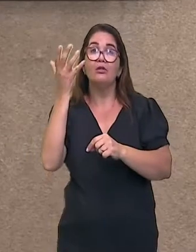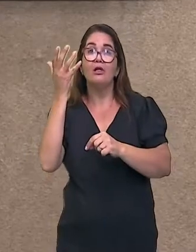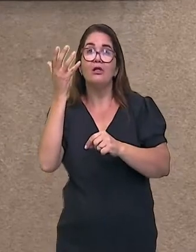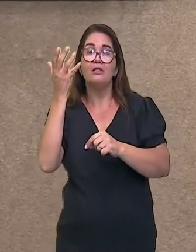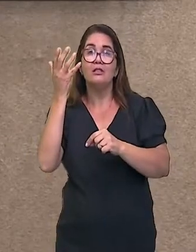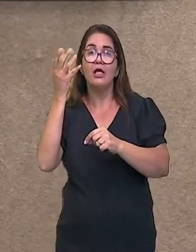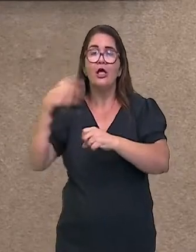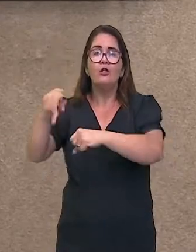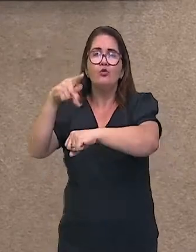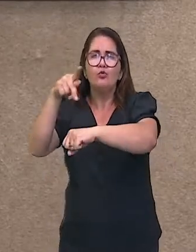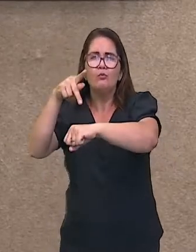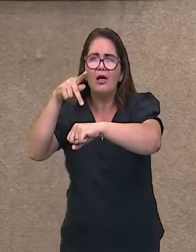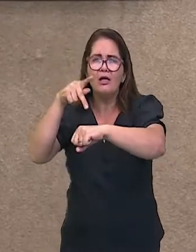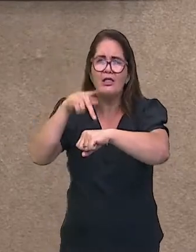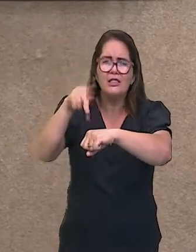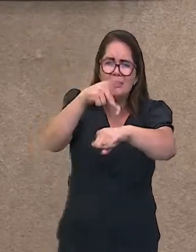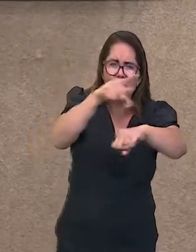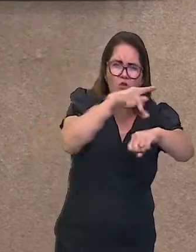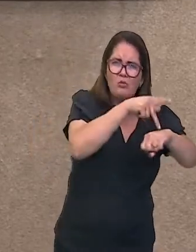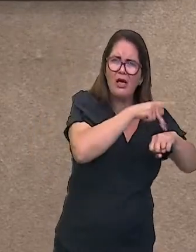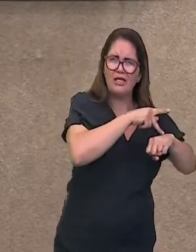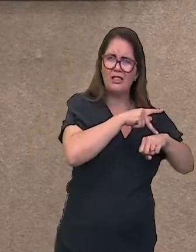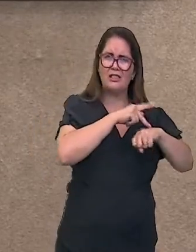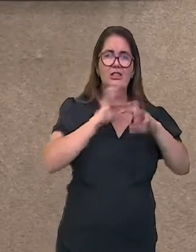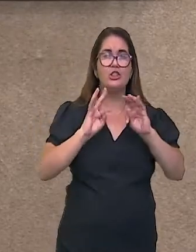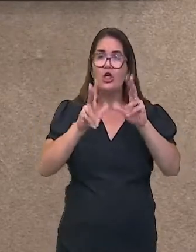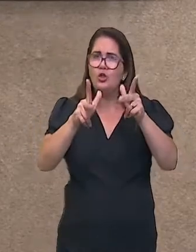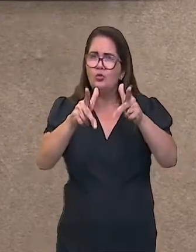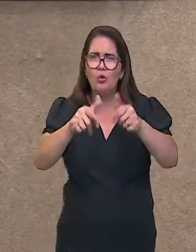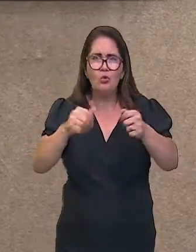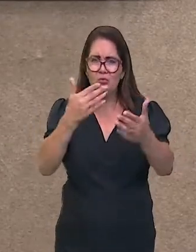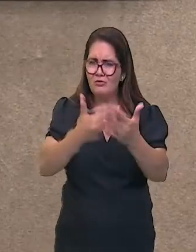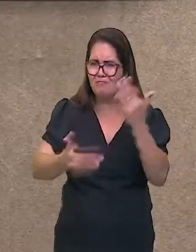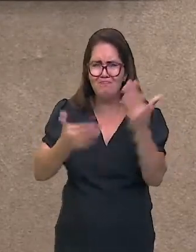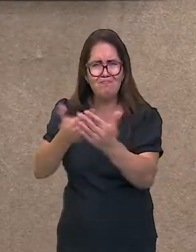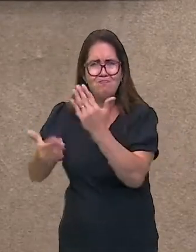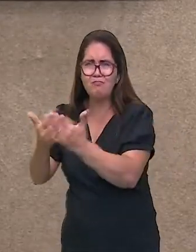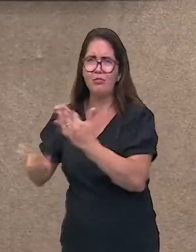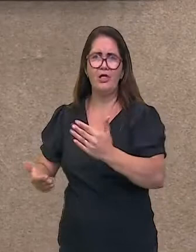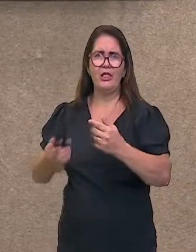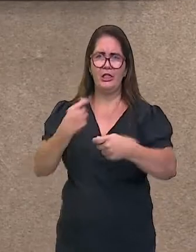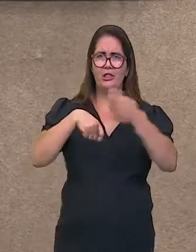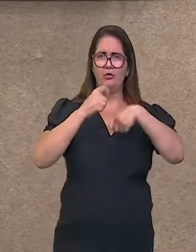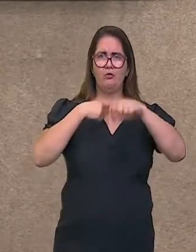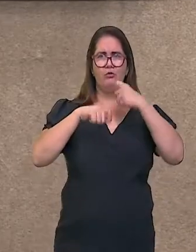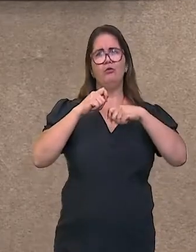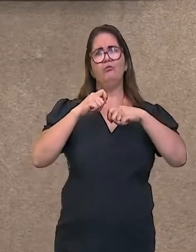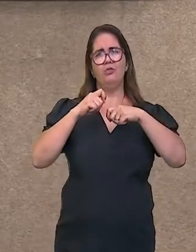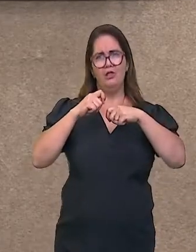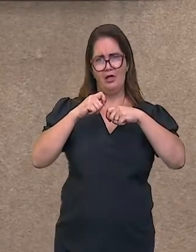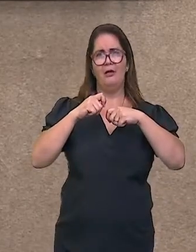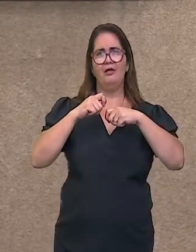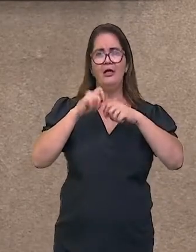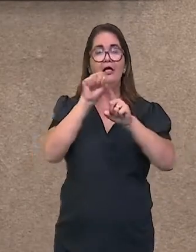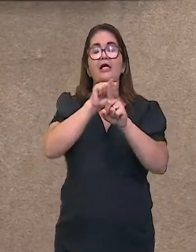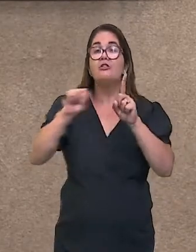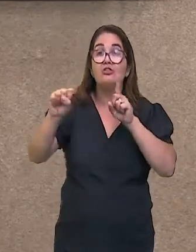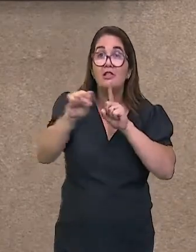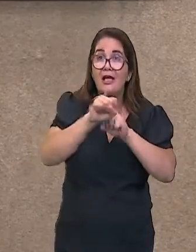Então, são questões em cadeia. E isso, além de mexer com o próprio organismo, com o próprio